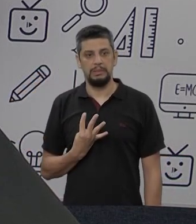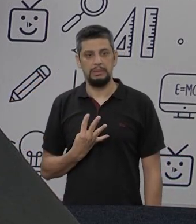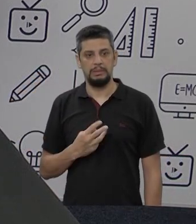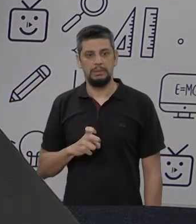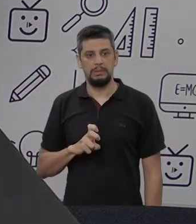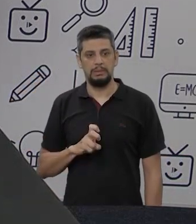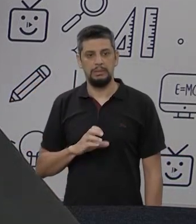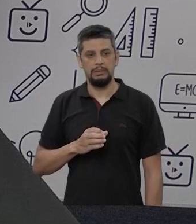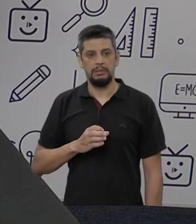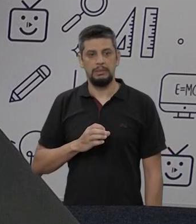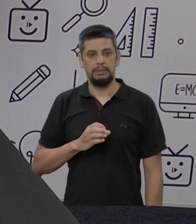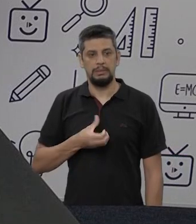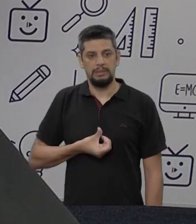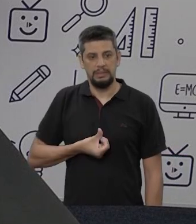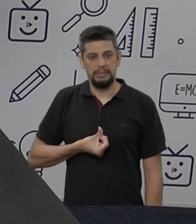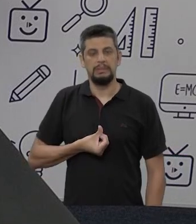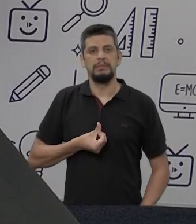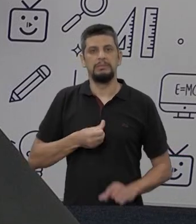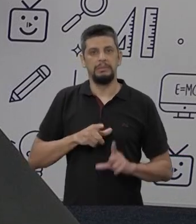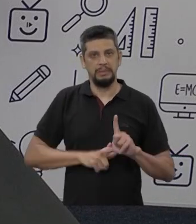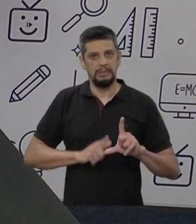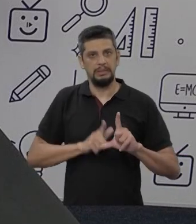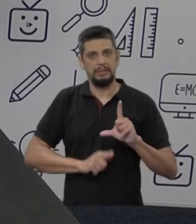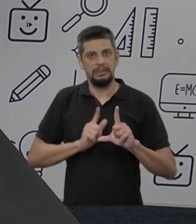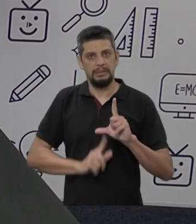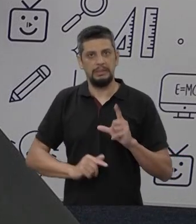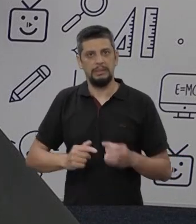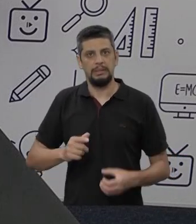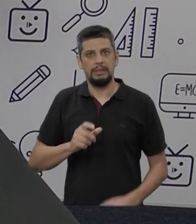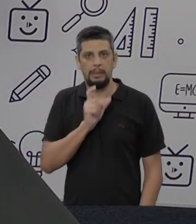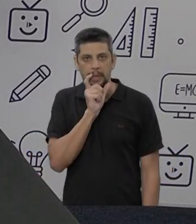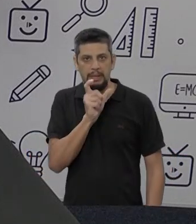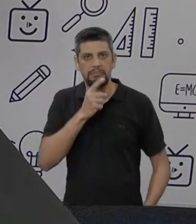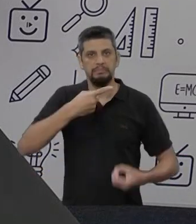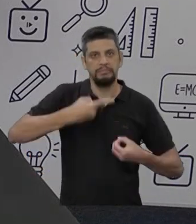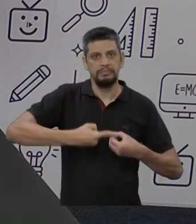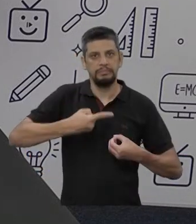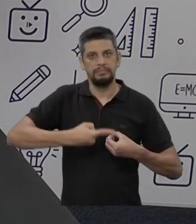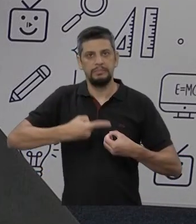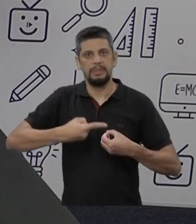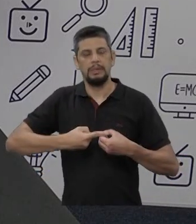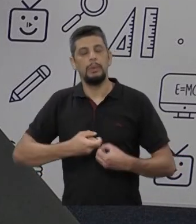três, quatro, cinco, 6